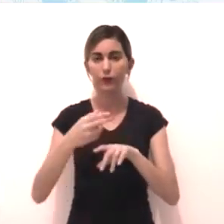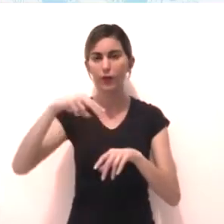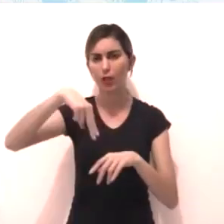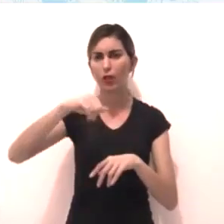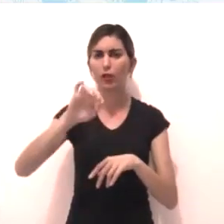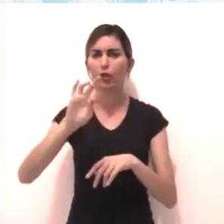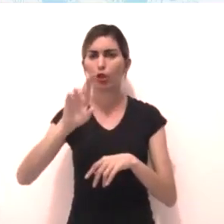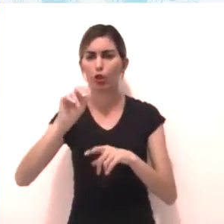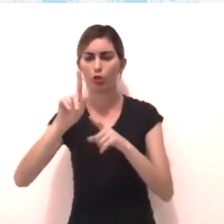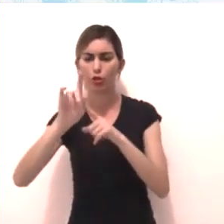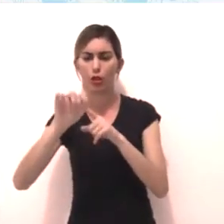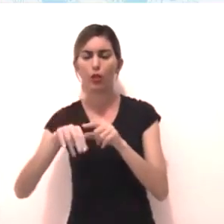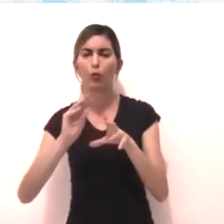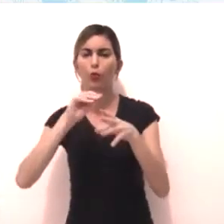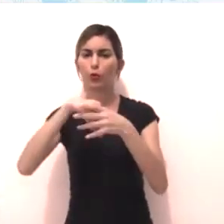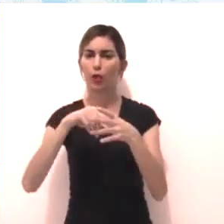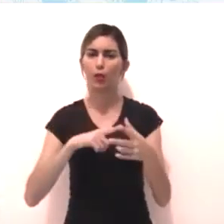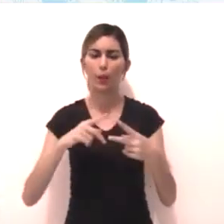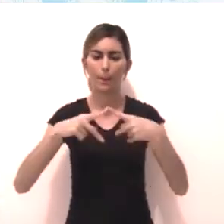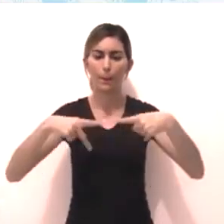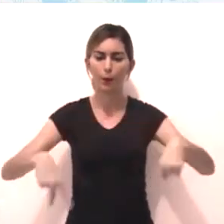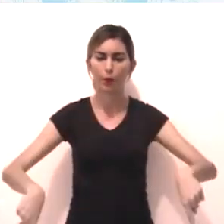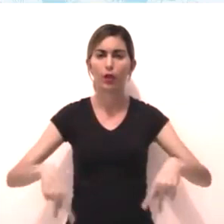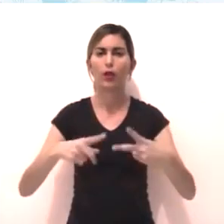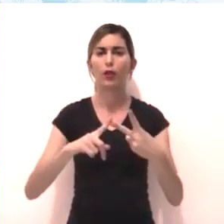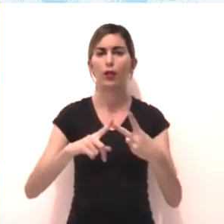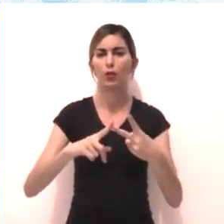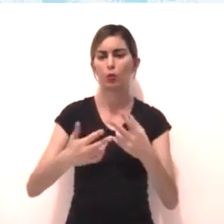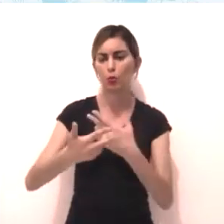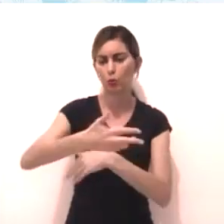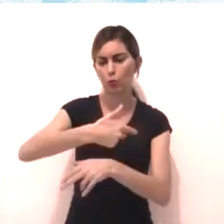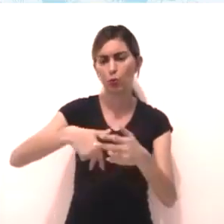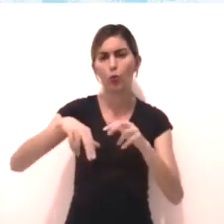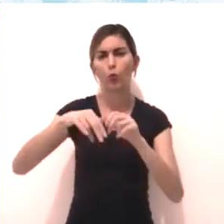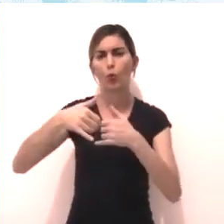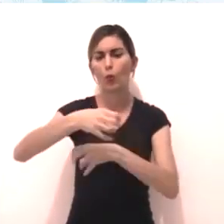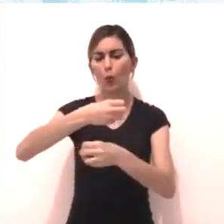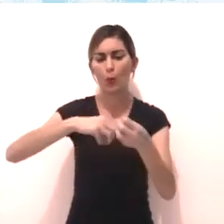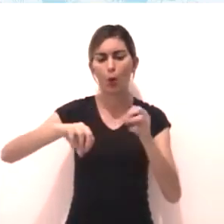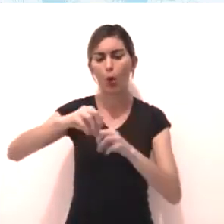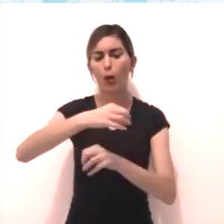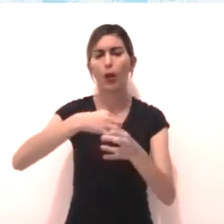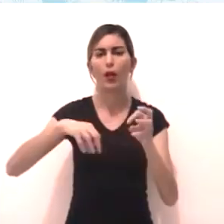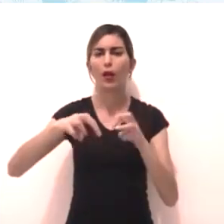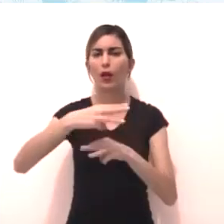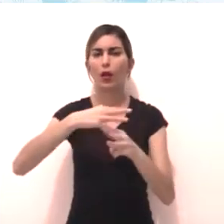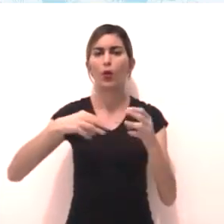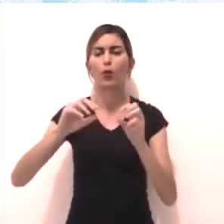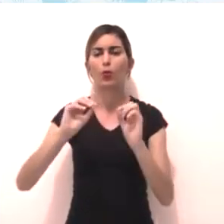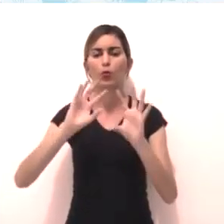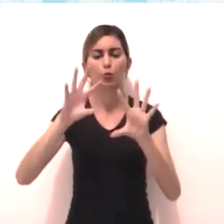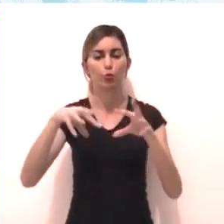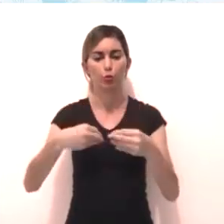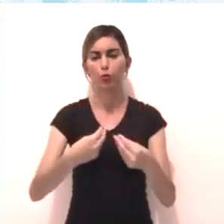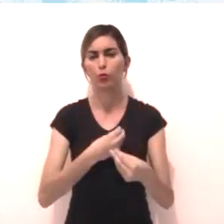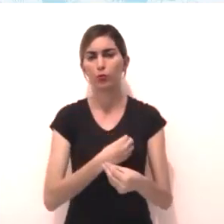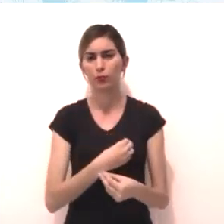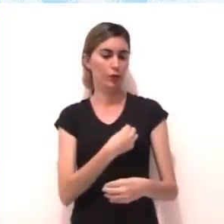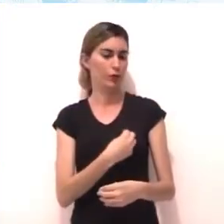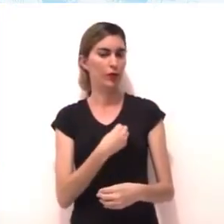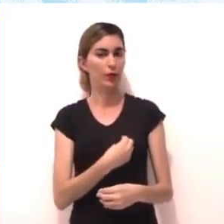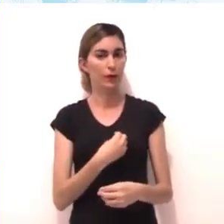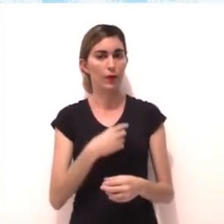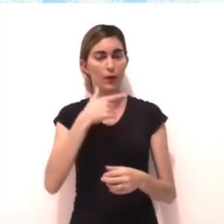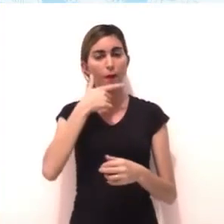o nitrogênio ele também vai compor proteínas e aminoácidos, que são moléculas presentes em todos os organismos